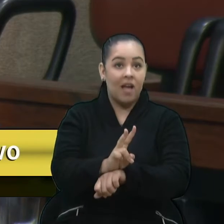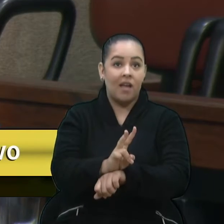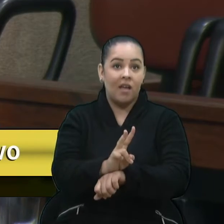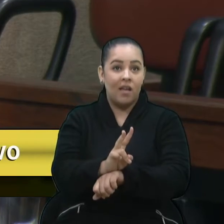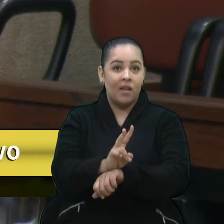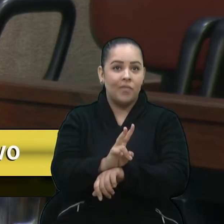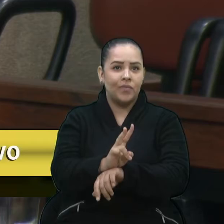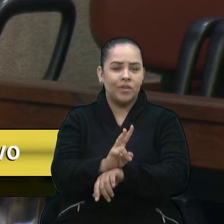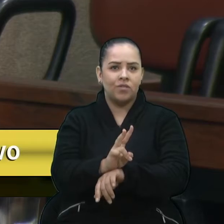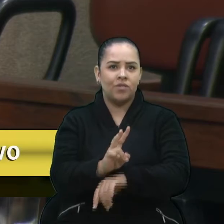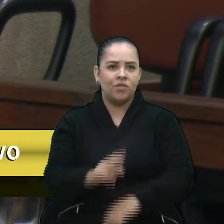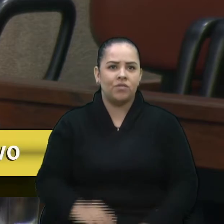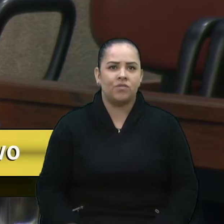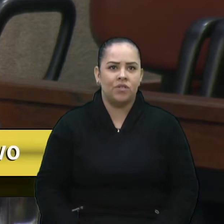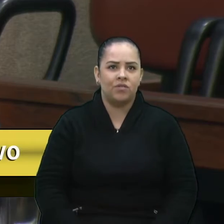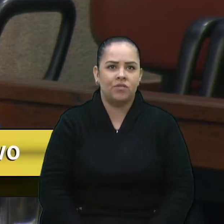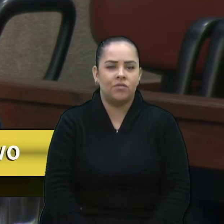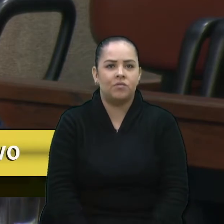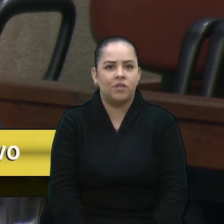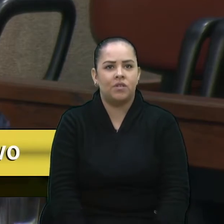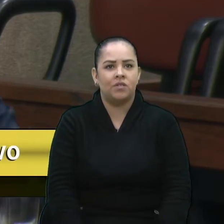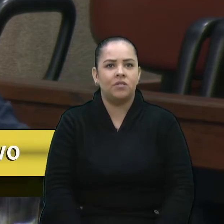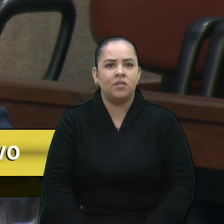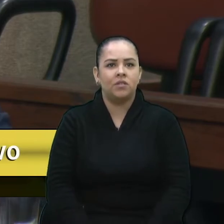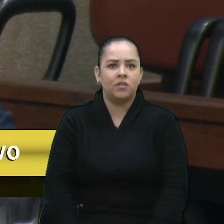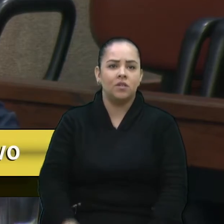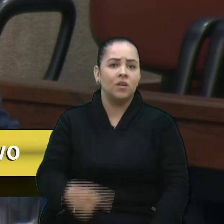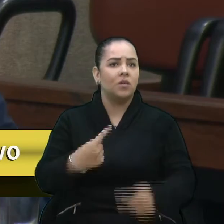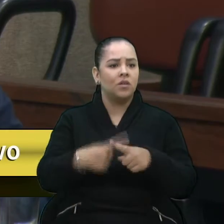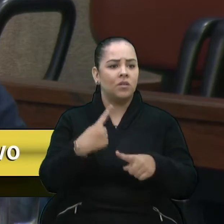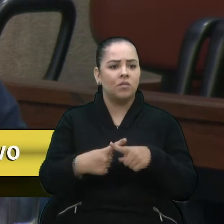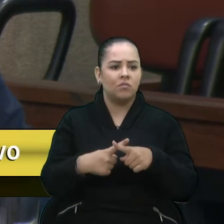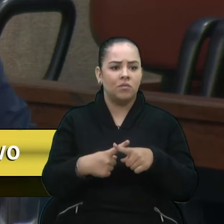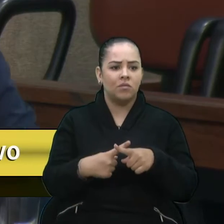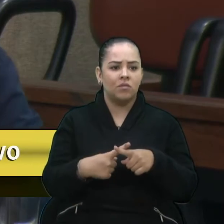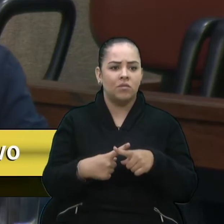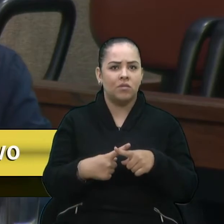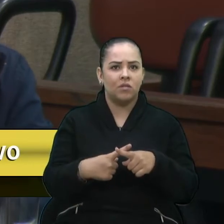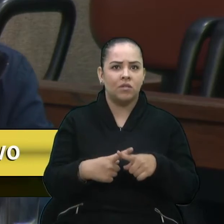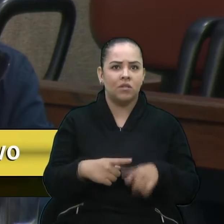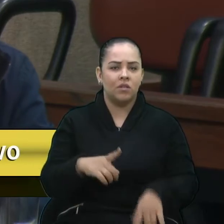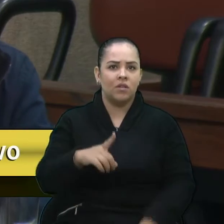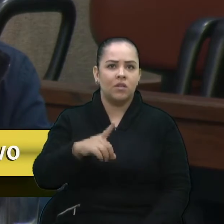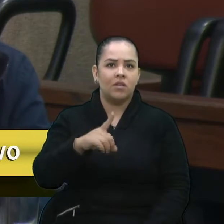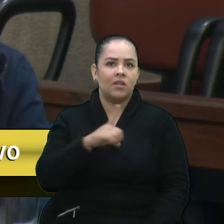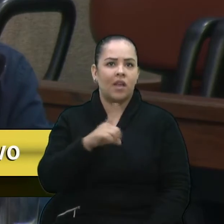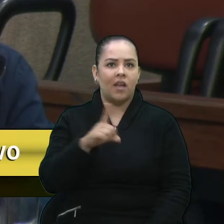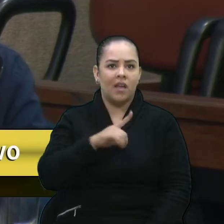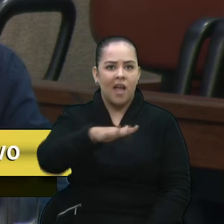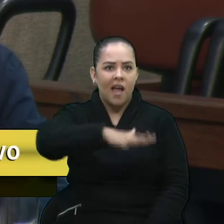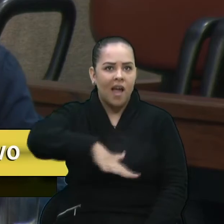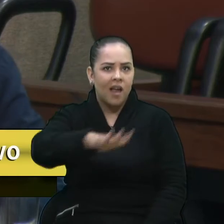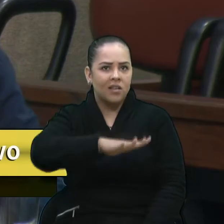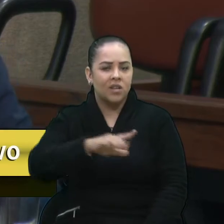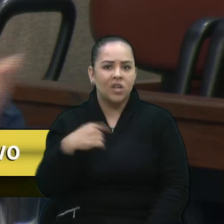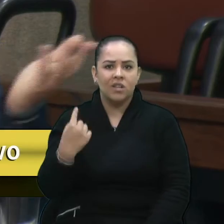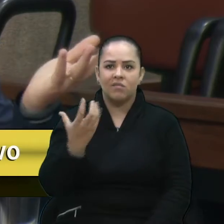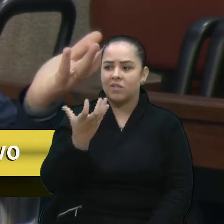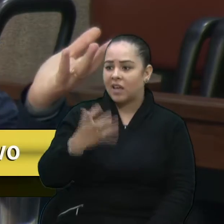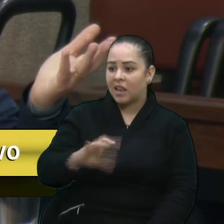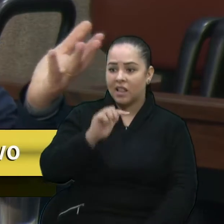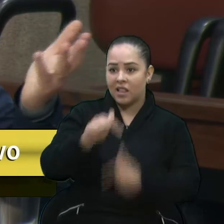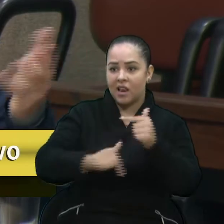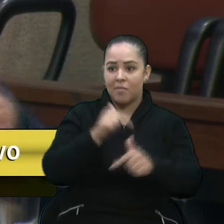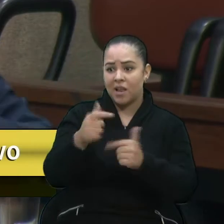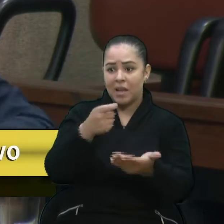precarizar, muitas vezes, eu acho, que é colocar, como o senhor bem falou, em locais que ninguém quer ir trabalhar e que pagam